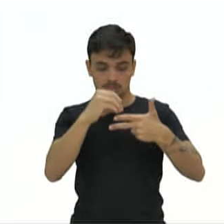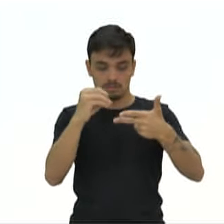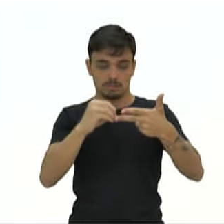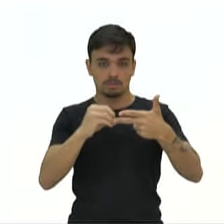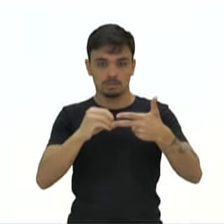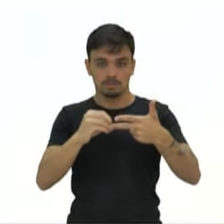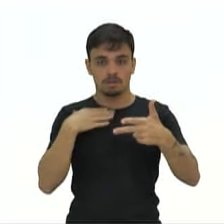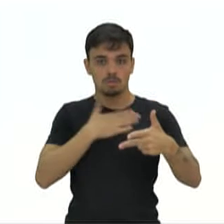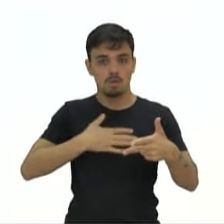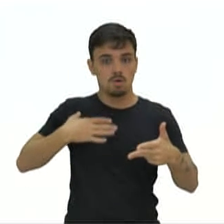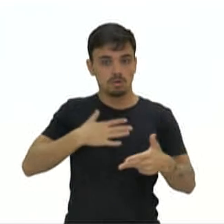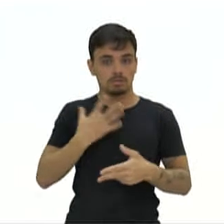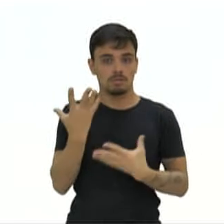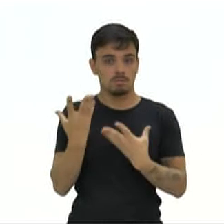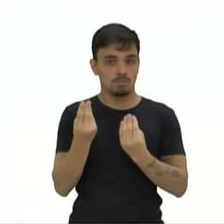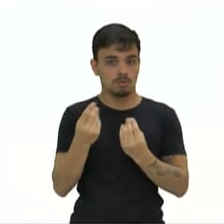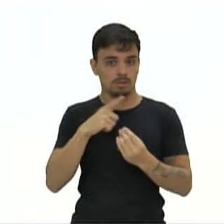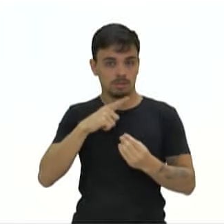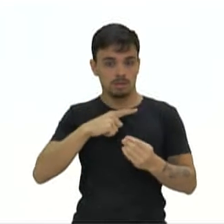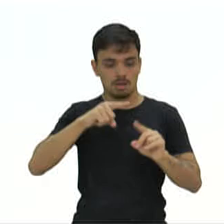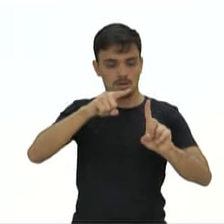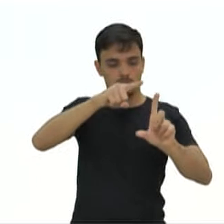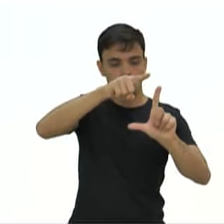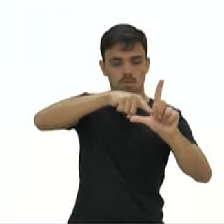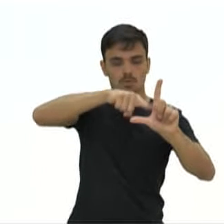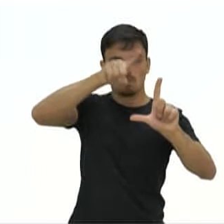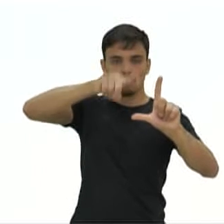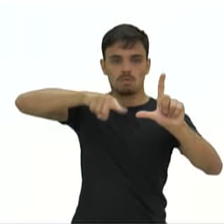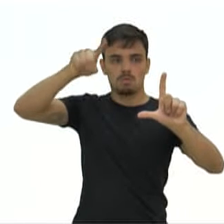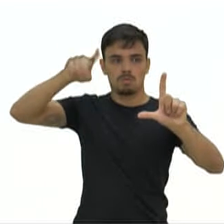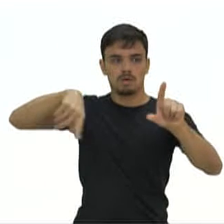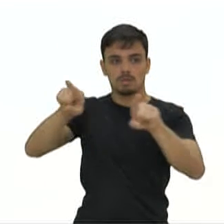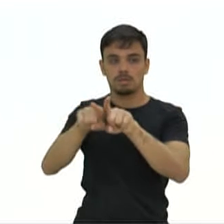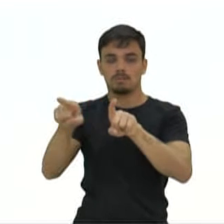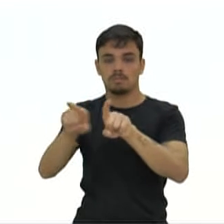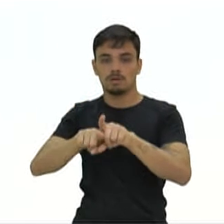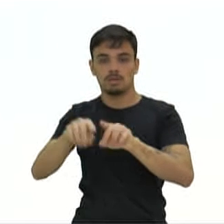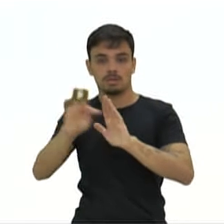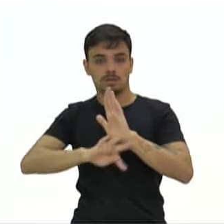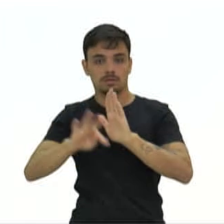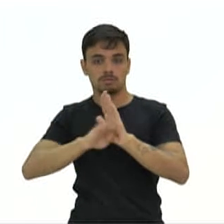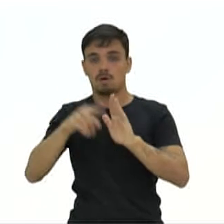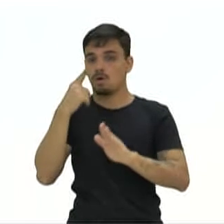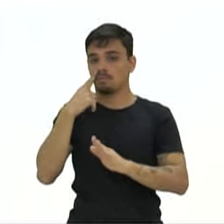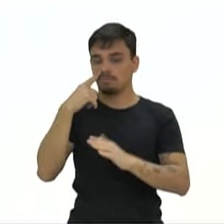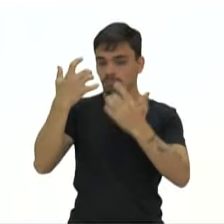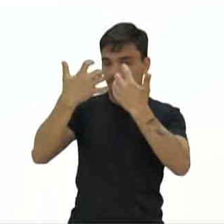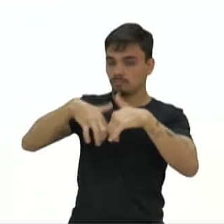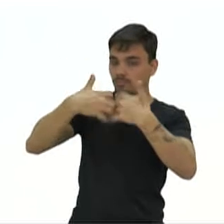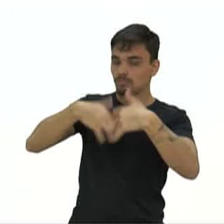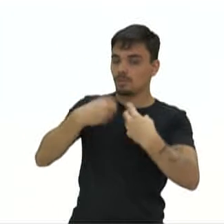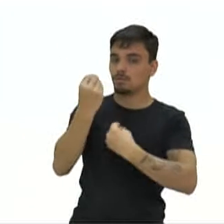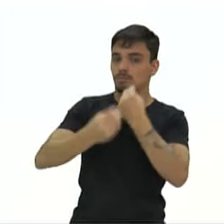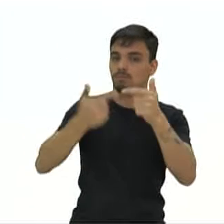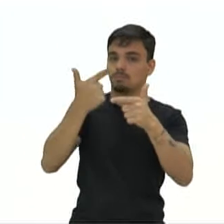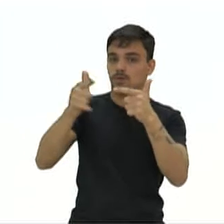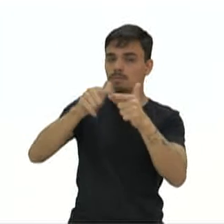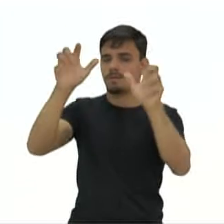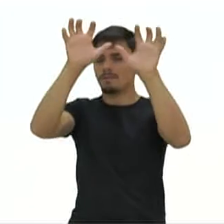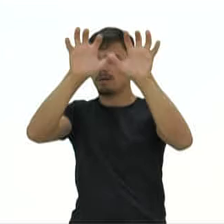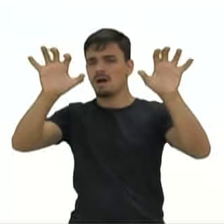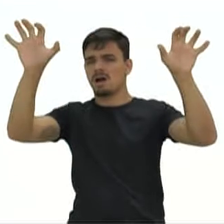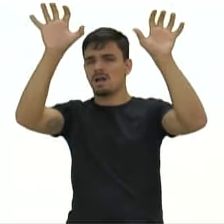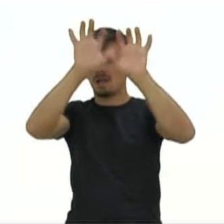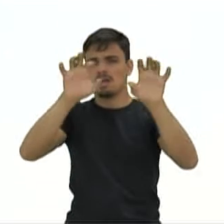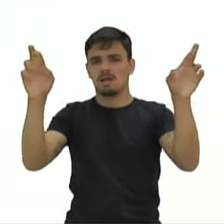colocam um gráfico e um texto. Olha só, daí diz o seguinte, no esquema, o problema atmosférico